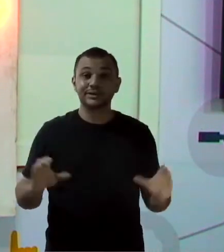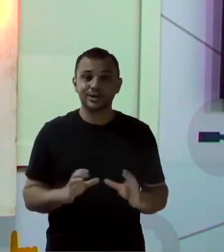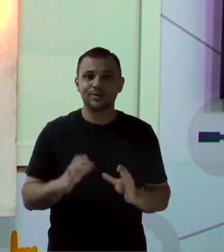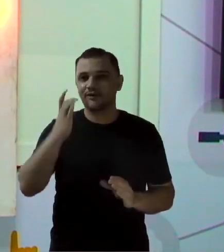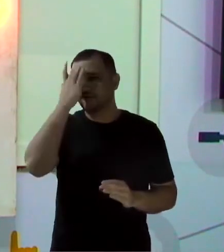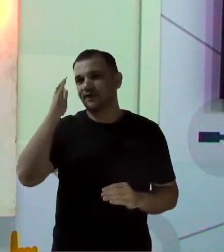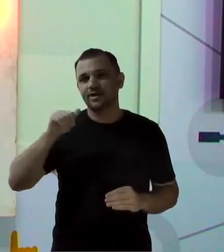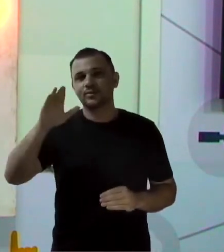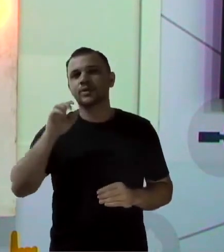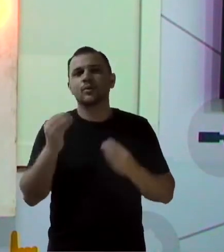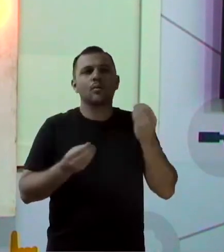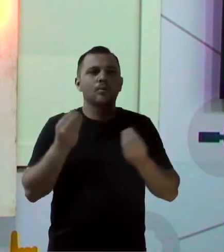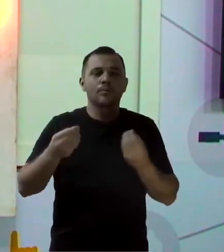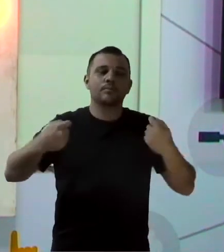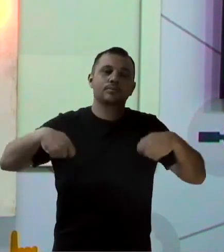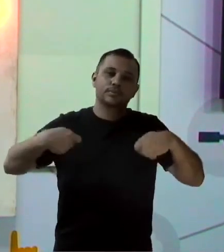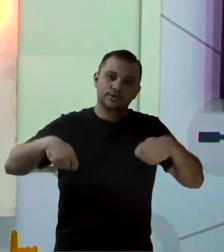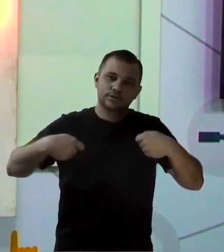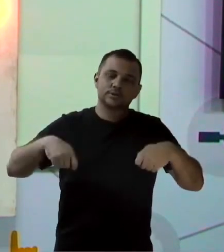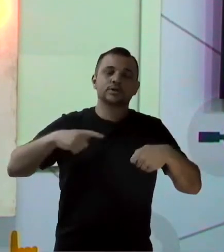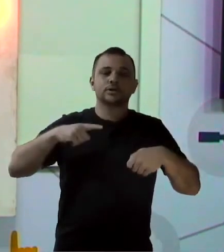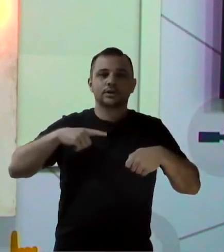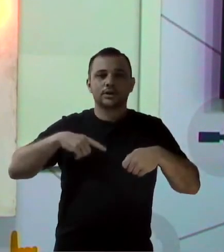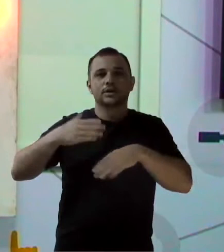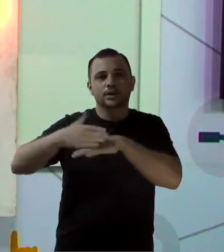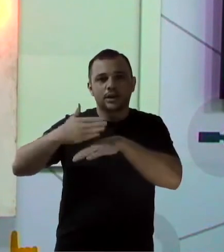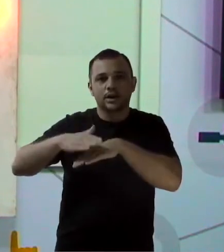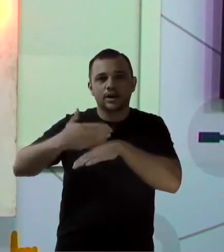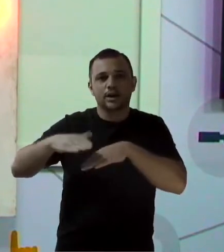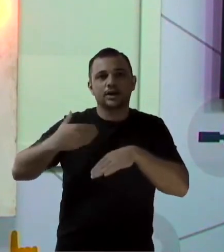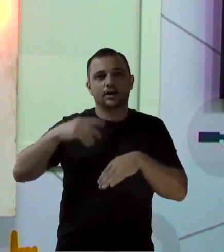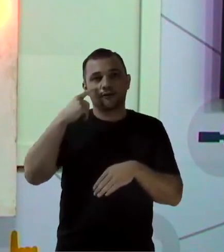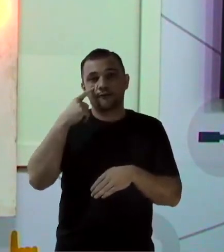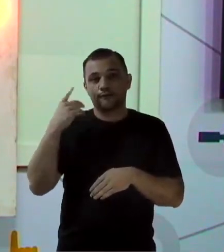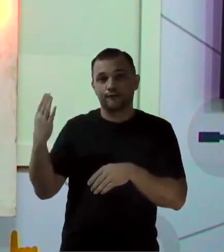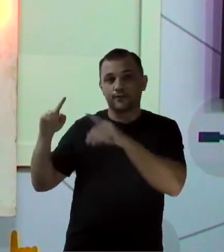bem mais fácil quando você trabalha com o experimento aqui do lado. Então,